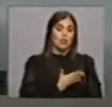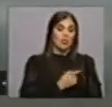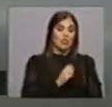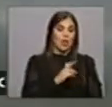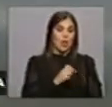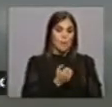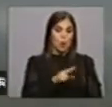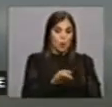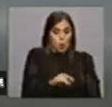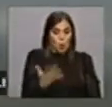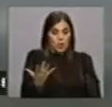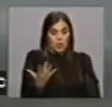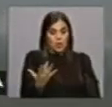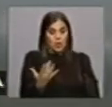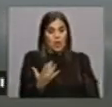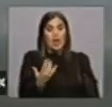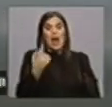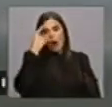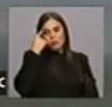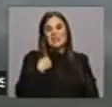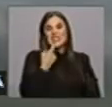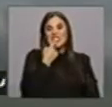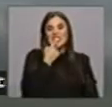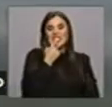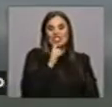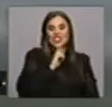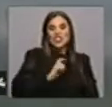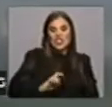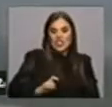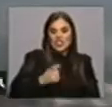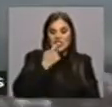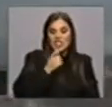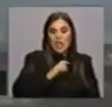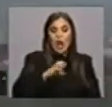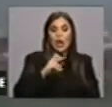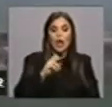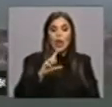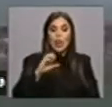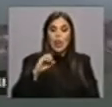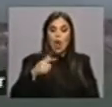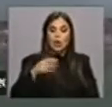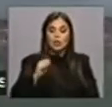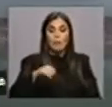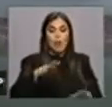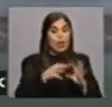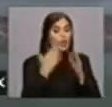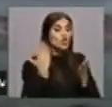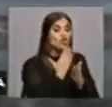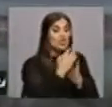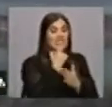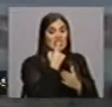nas calotes polares. Nós sabemos que há água de gelo, nas calotes polares. Mas, de acordo com este estudo, esse